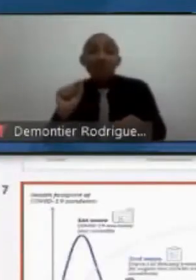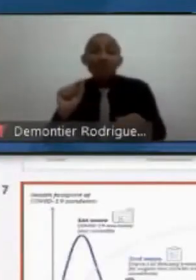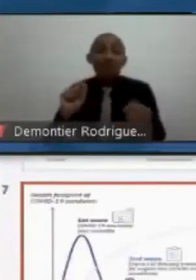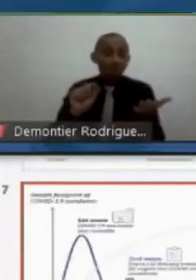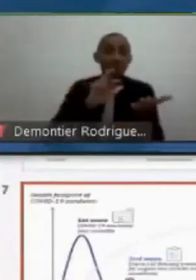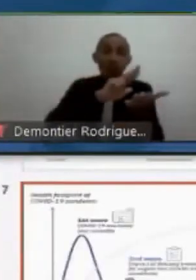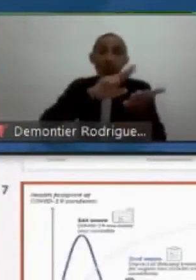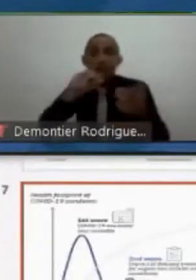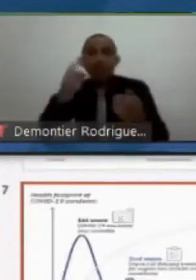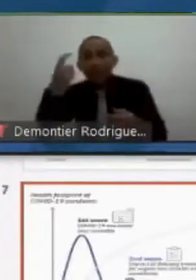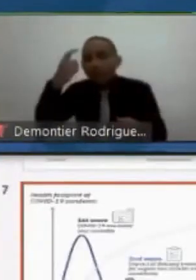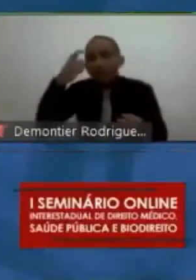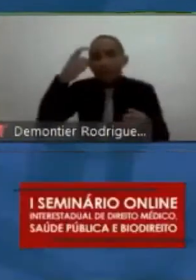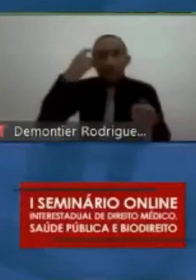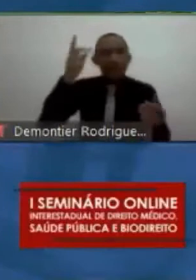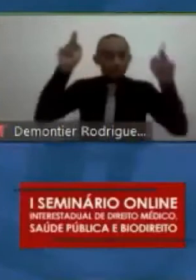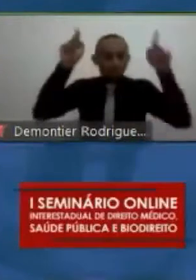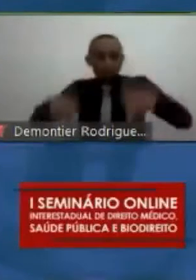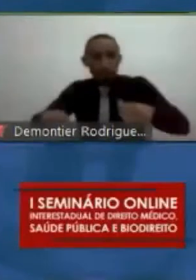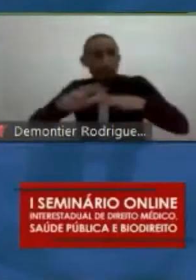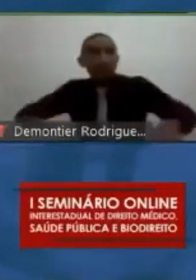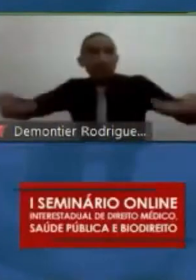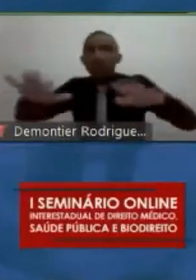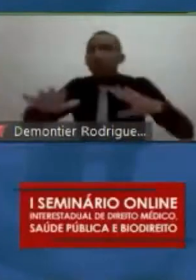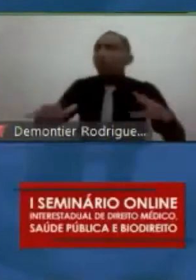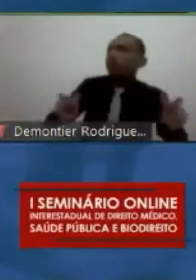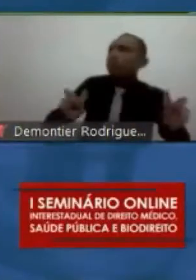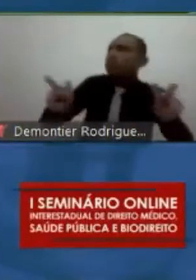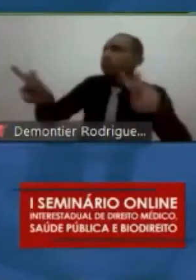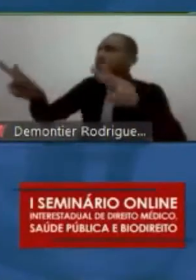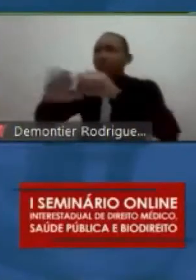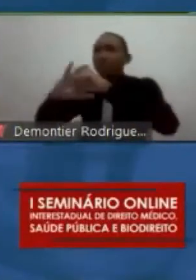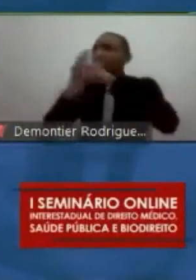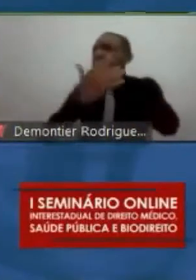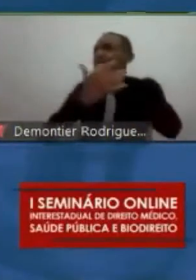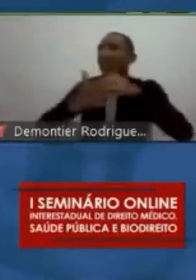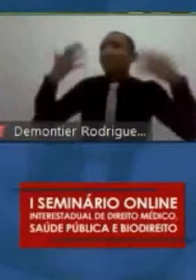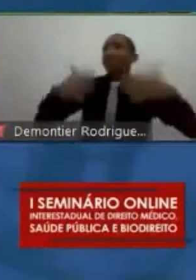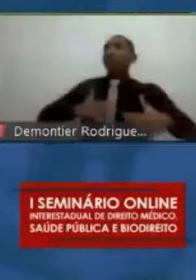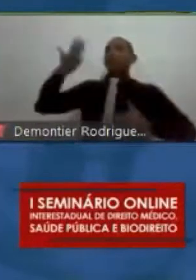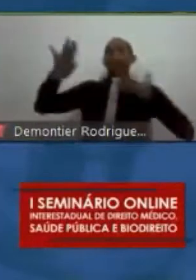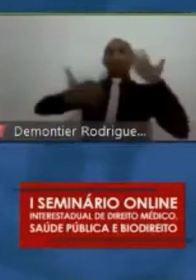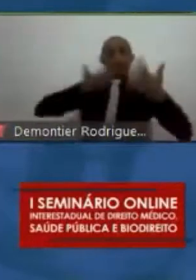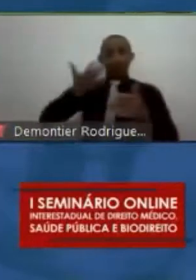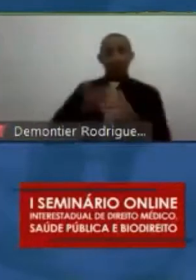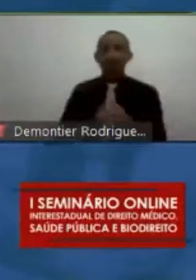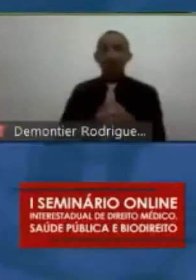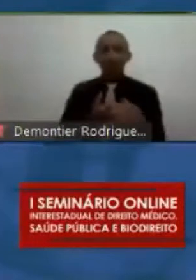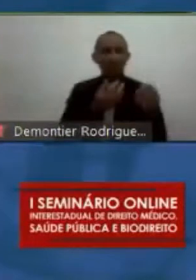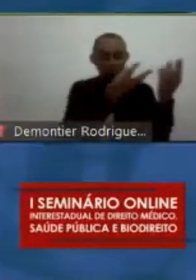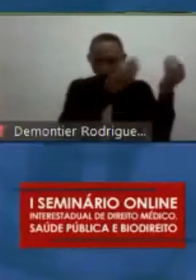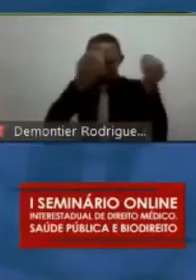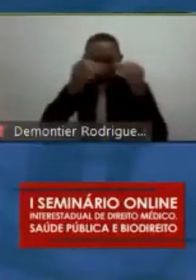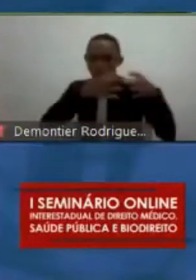aspectos psicológicos sobre a população que está vivenciando essa crise da pandemia. Muitos pesquisadores já